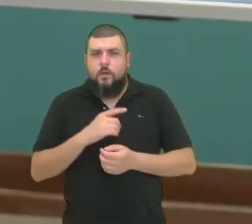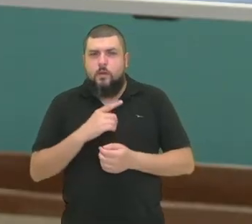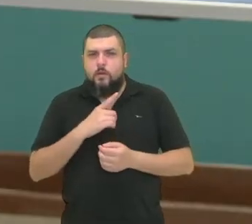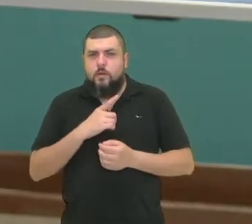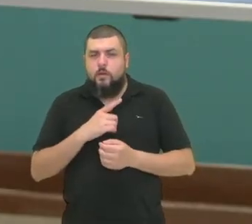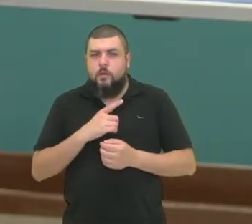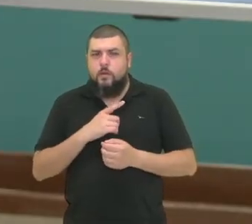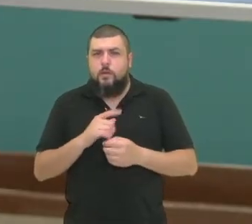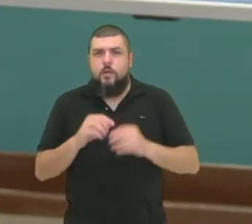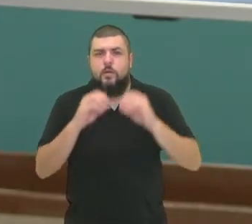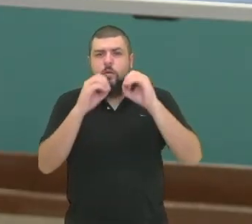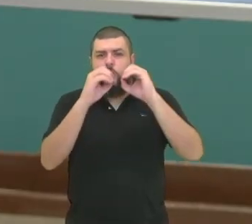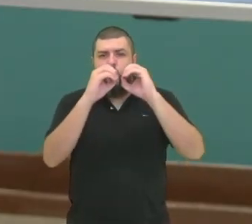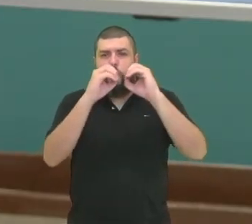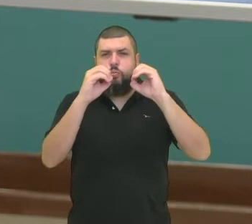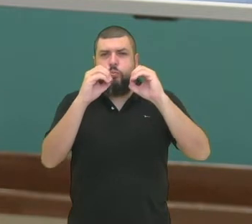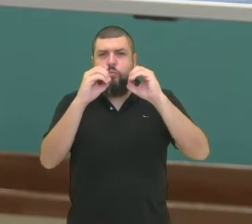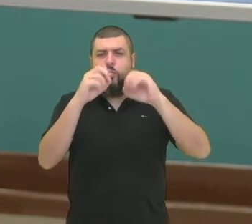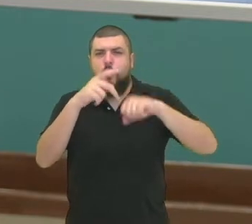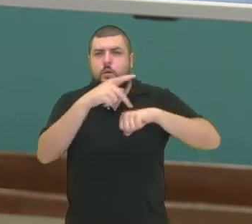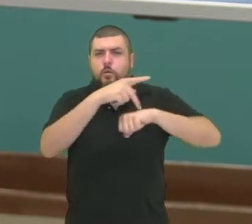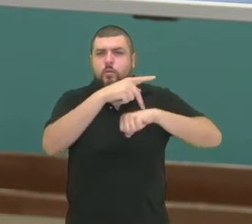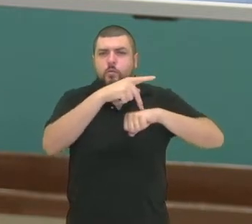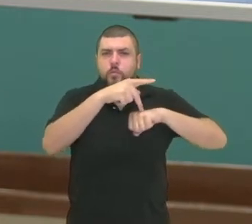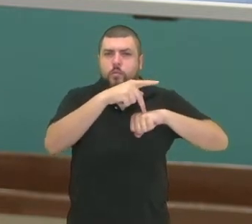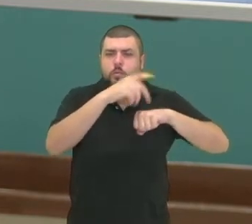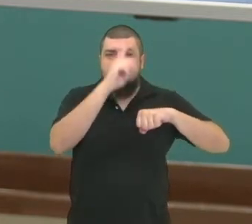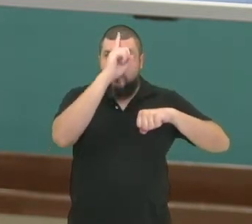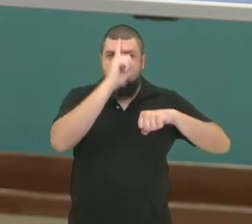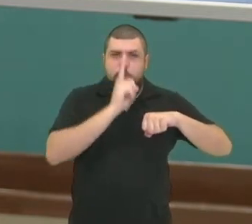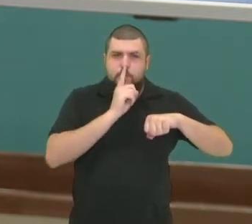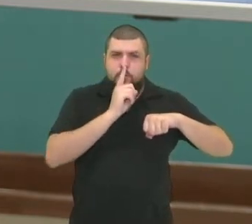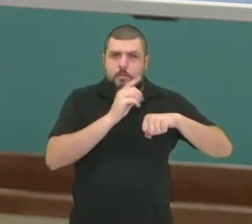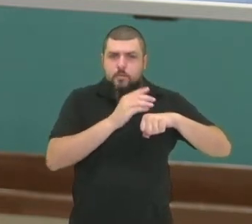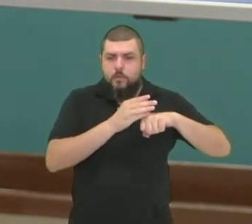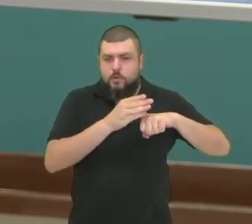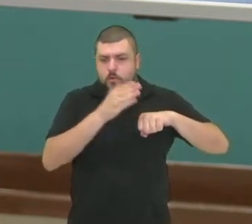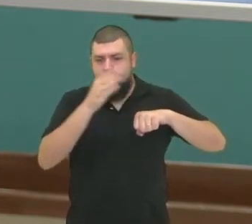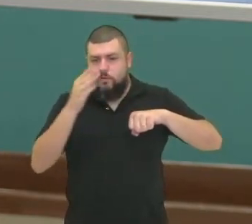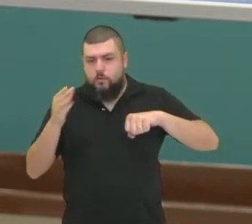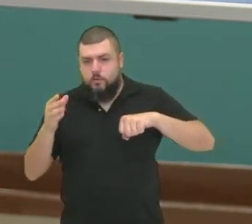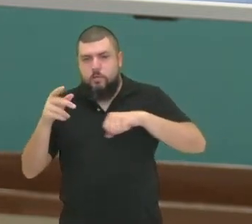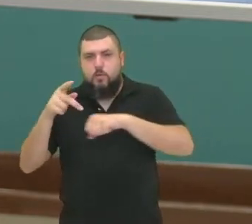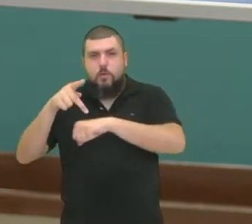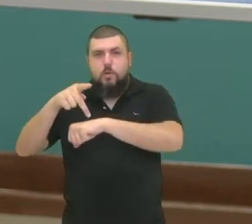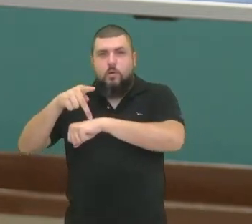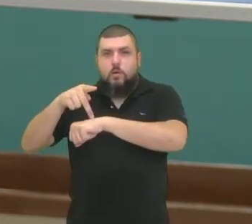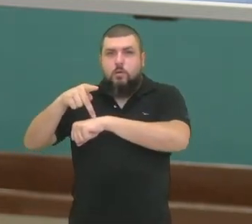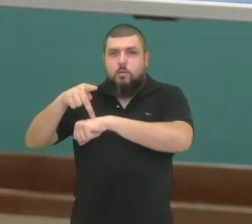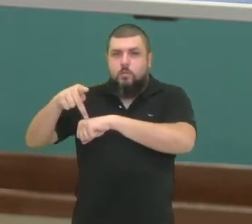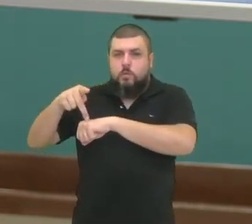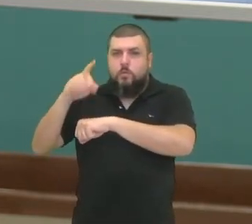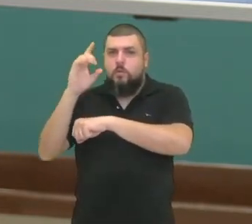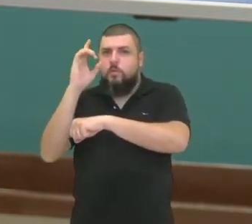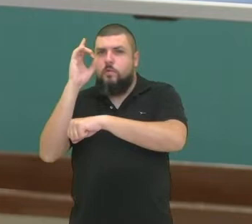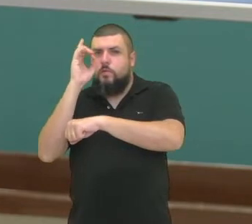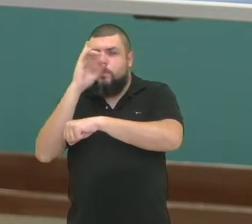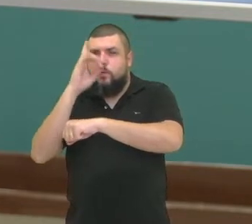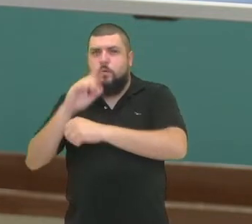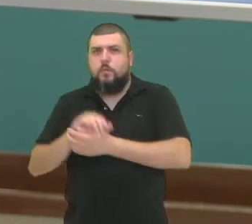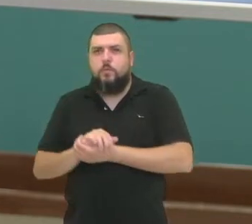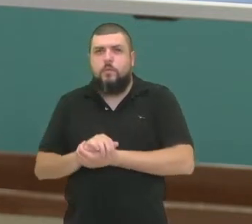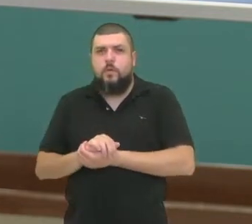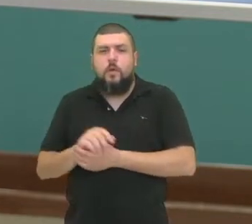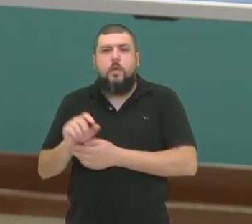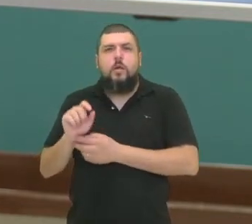indivíduos puros amarelos. Aqui nós temos indivíduos puros verdes, que